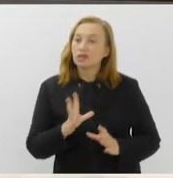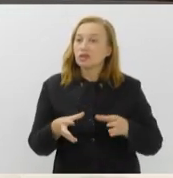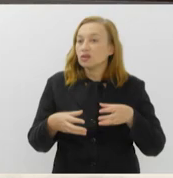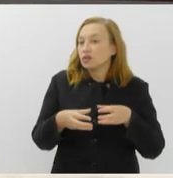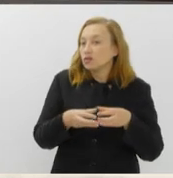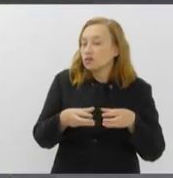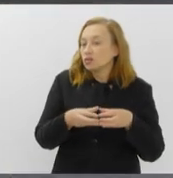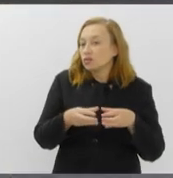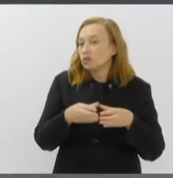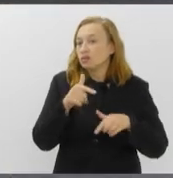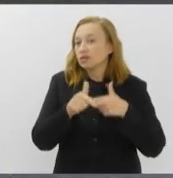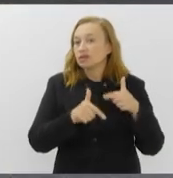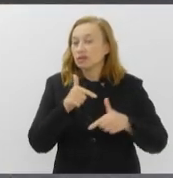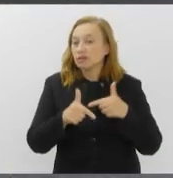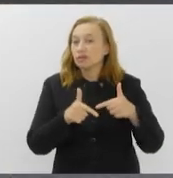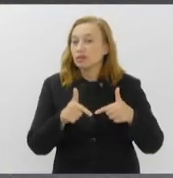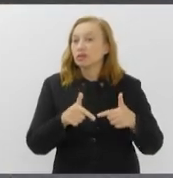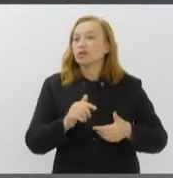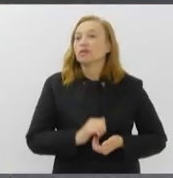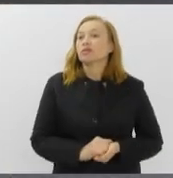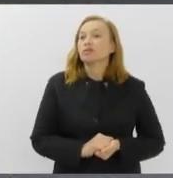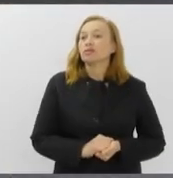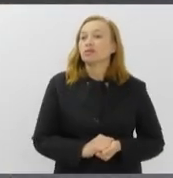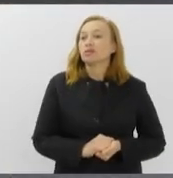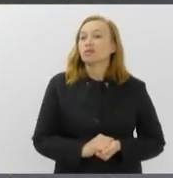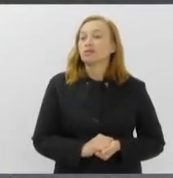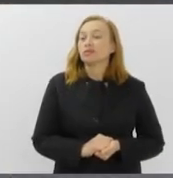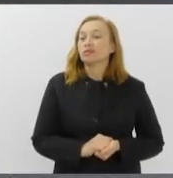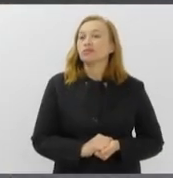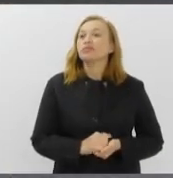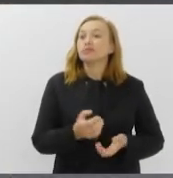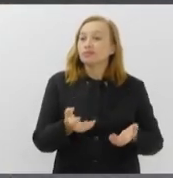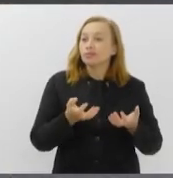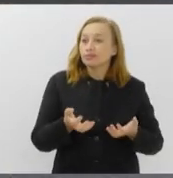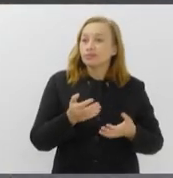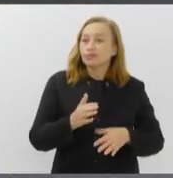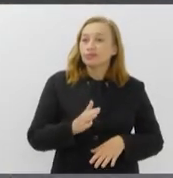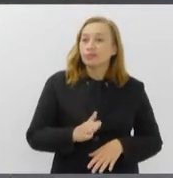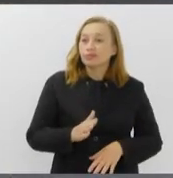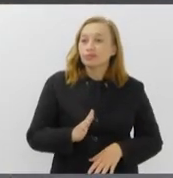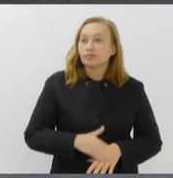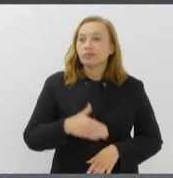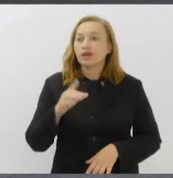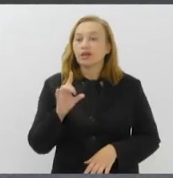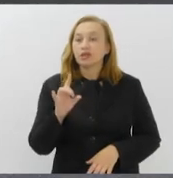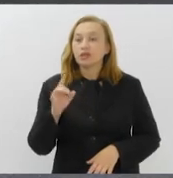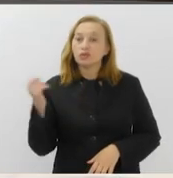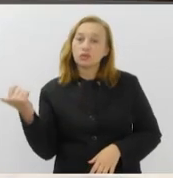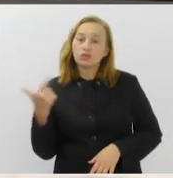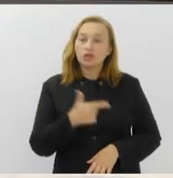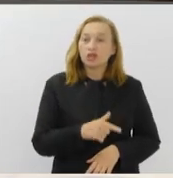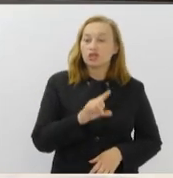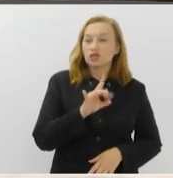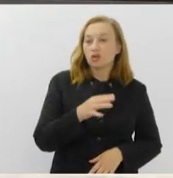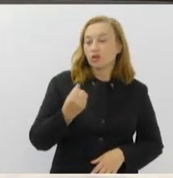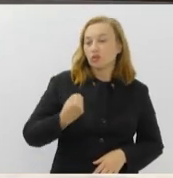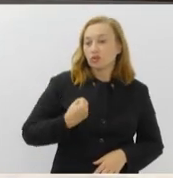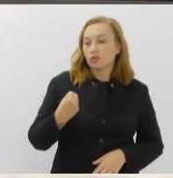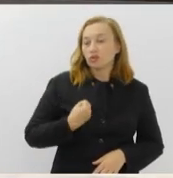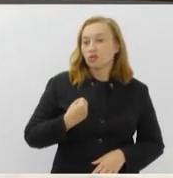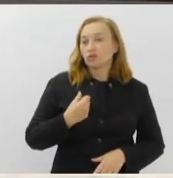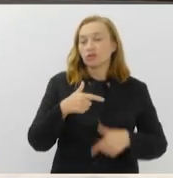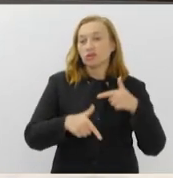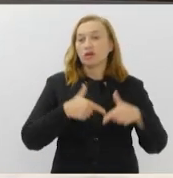coletividade, buscando, aí, querendo ser mais que números no contexto do trabalho informal